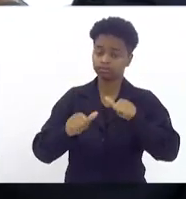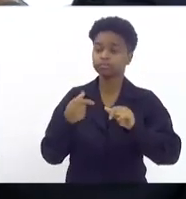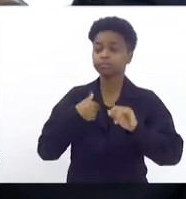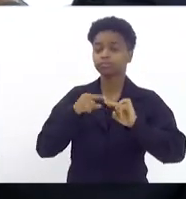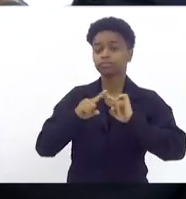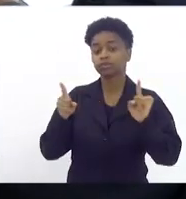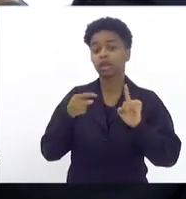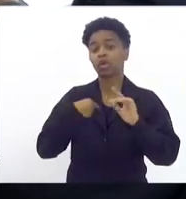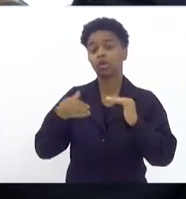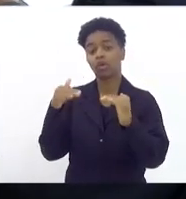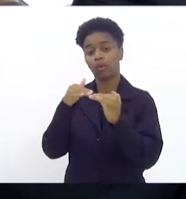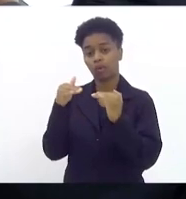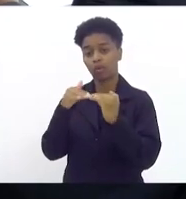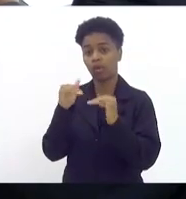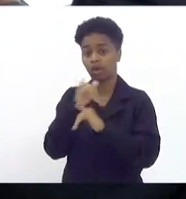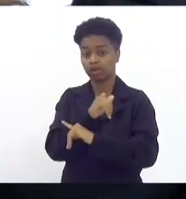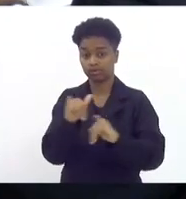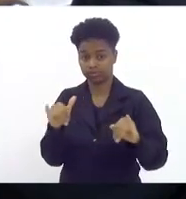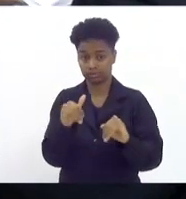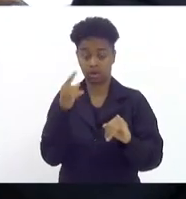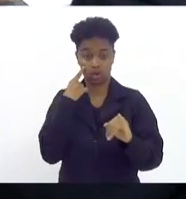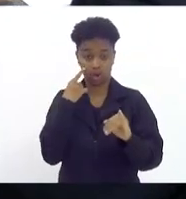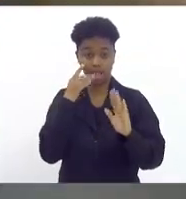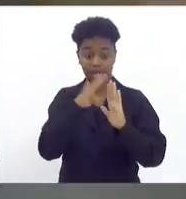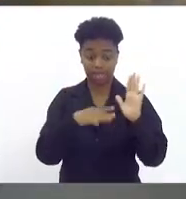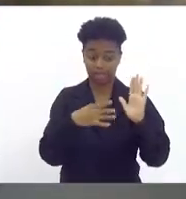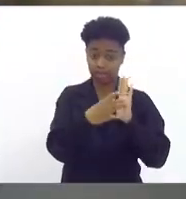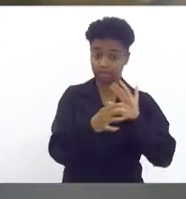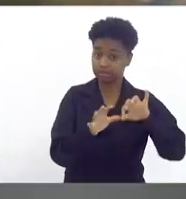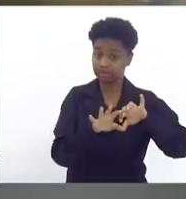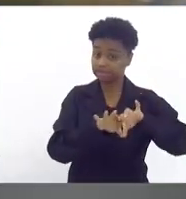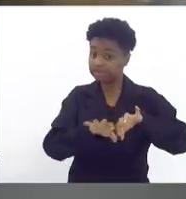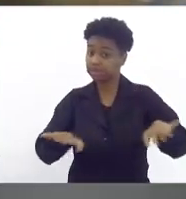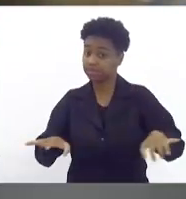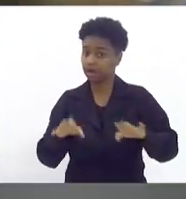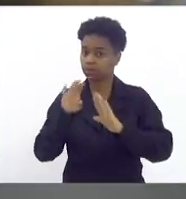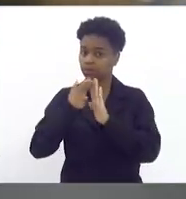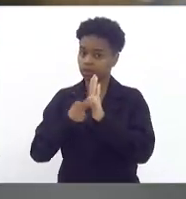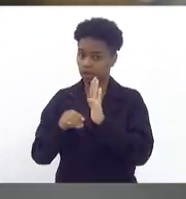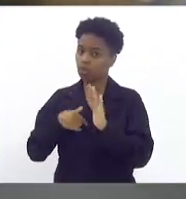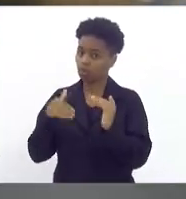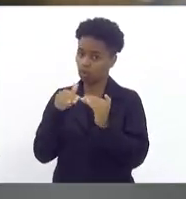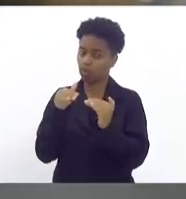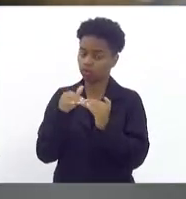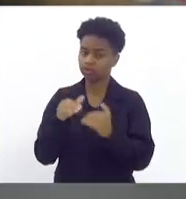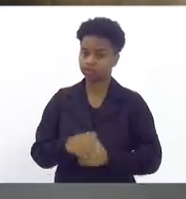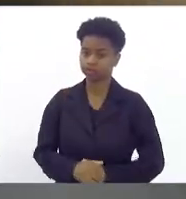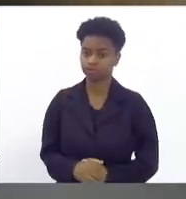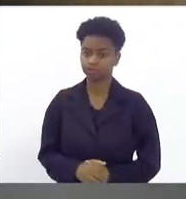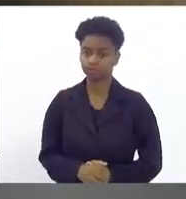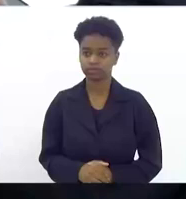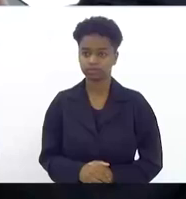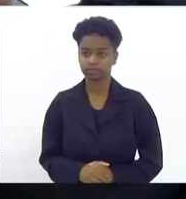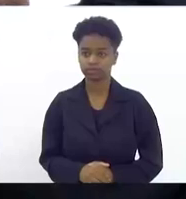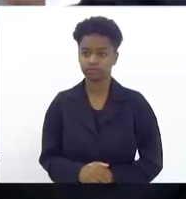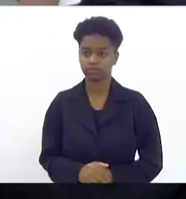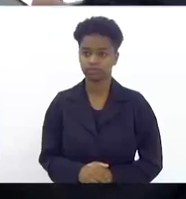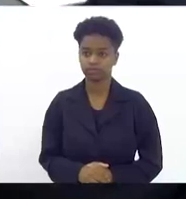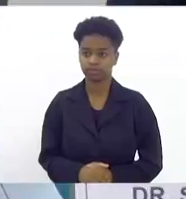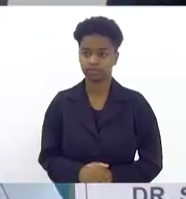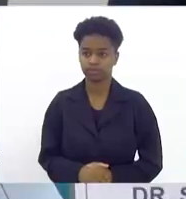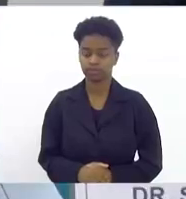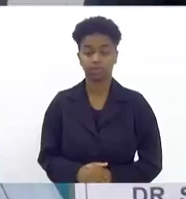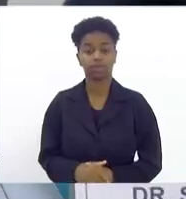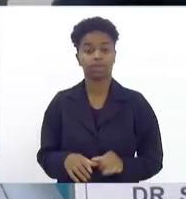essa premissa de dizer, lado, olha, calendário é calendário, programa é programa. Isso eu acho que é uma boa premissa. Já antecipo que até